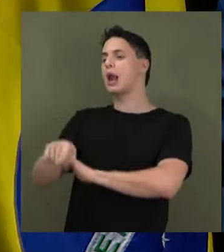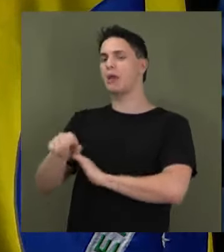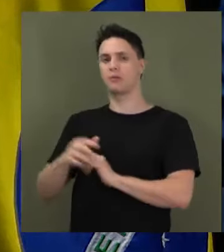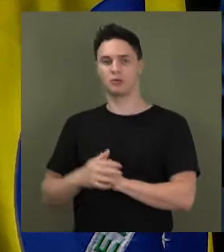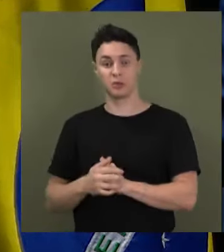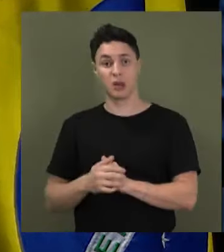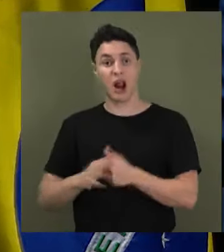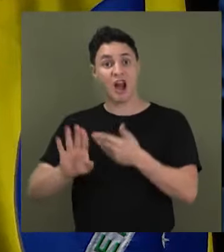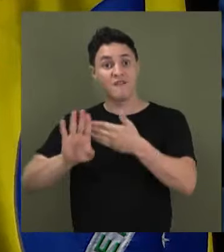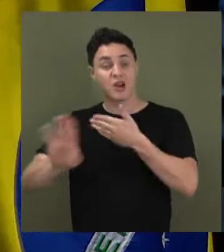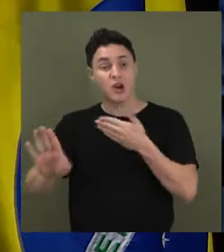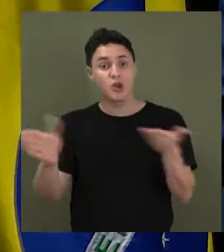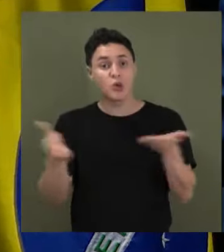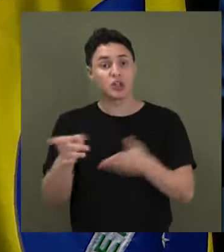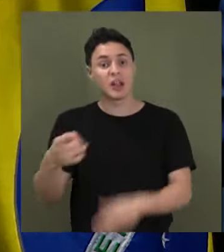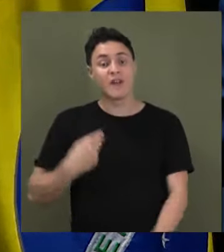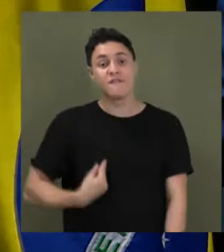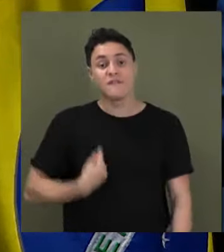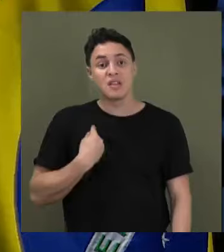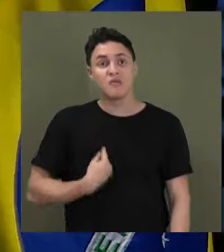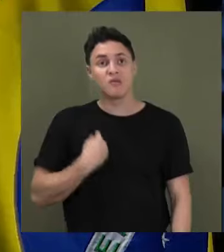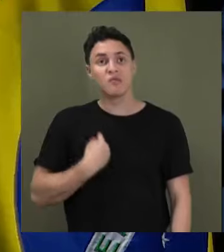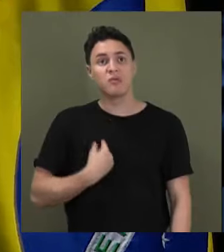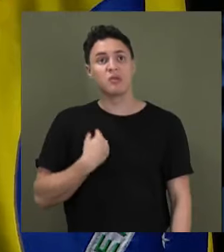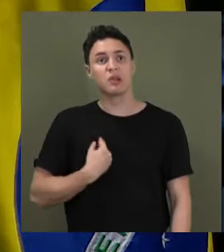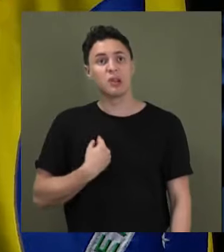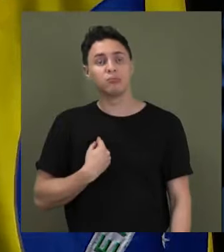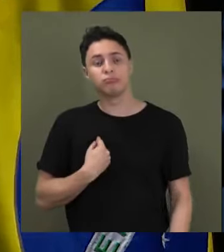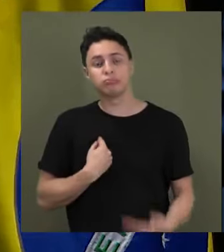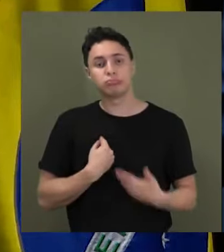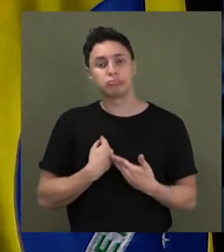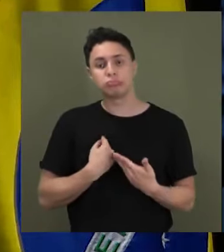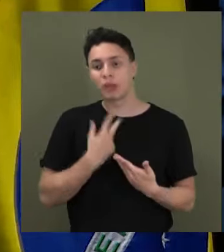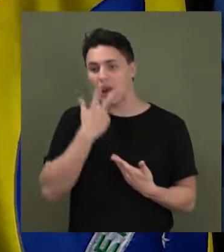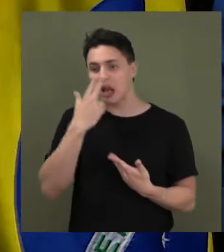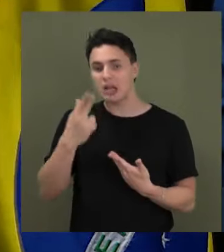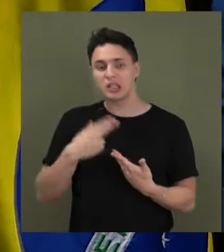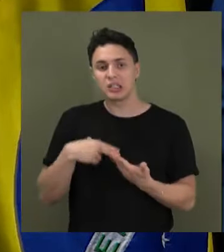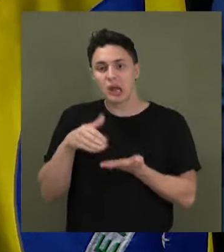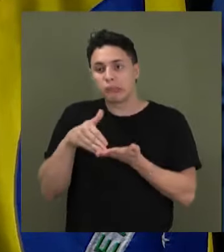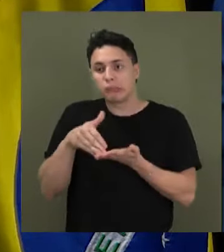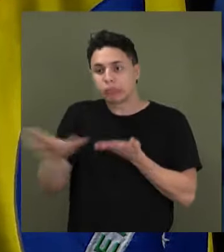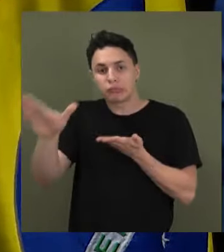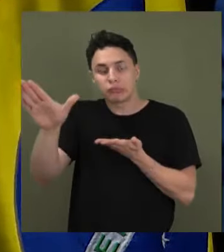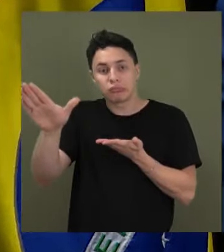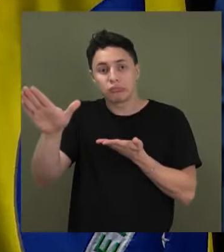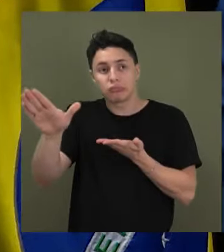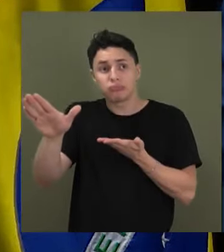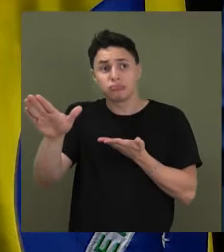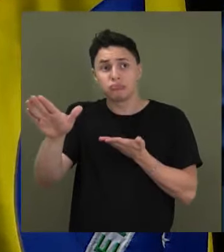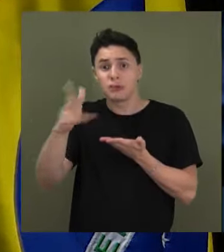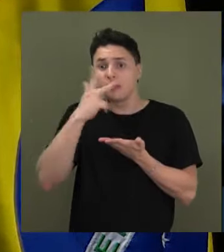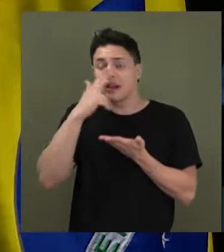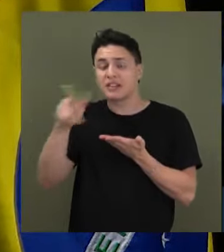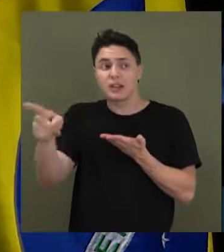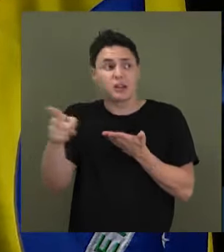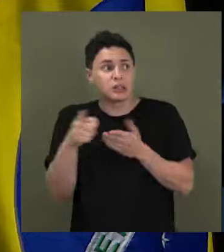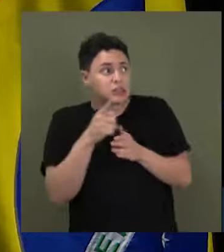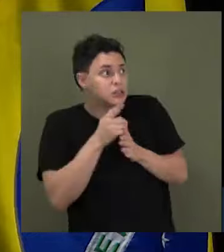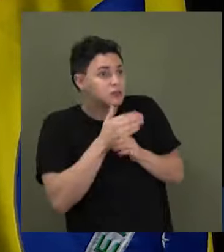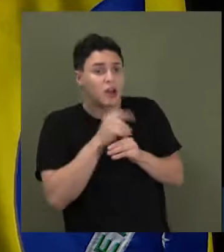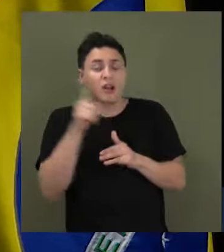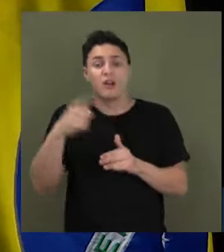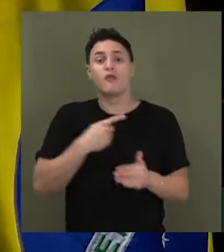afastada e hoje está vivendo como uma verdadeira exilada, refugiada política lá nos